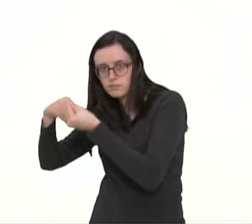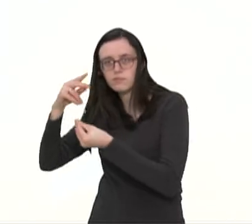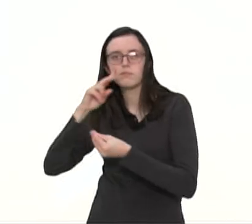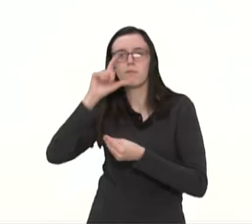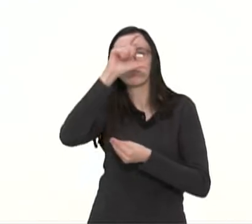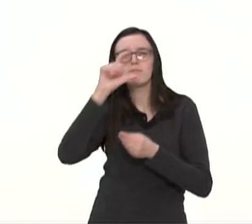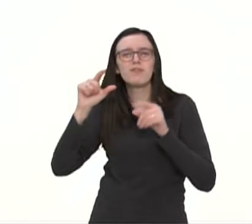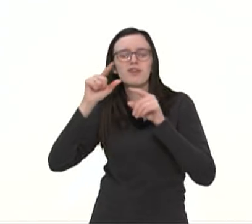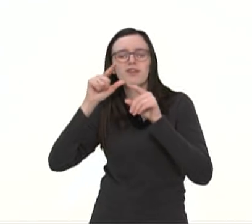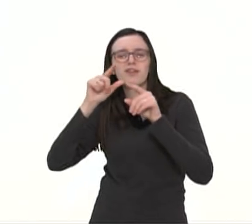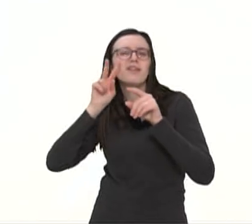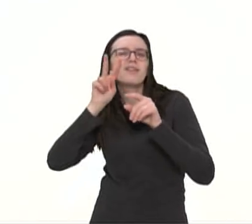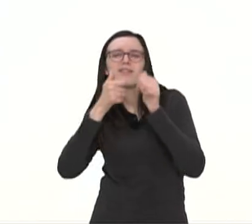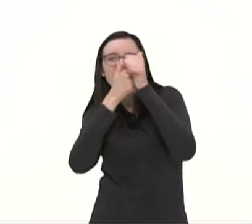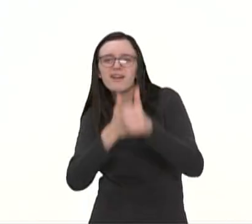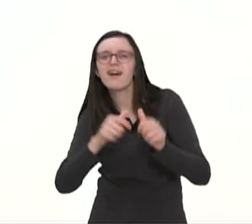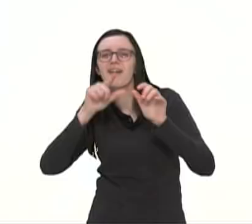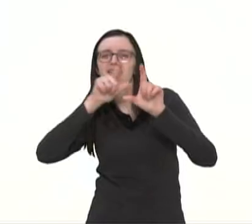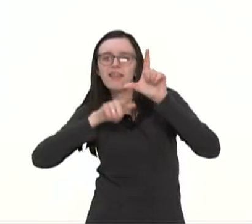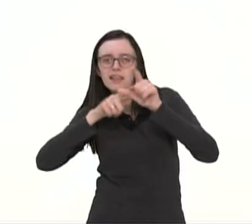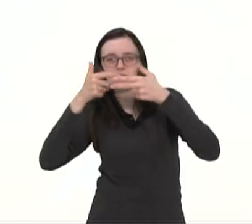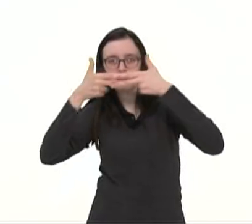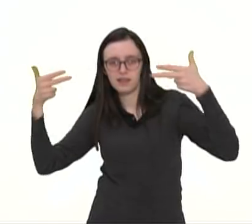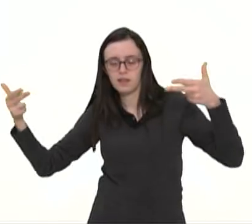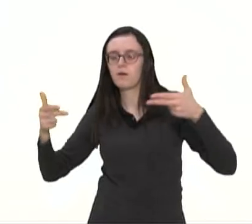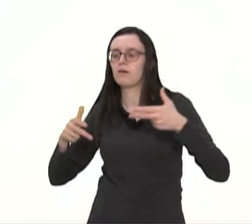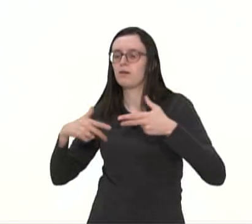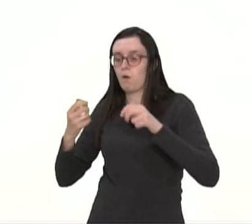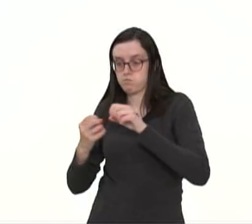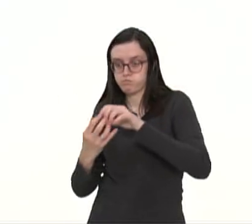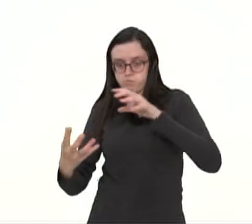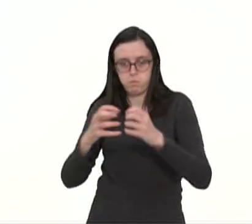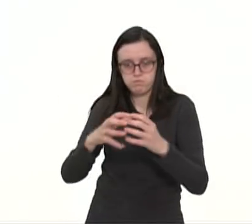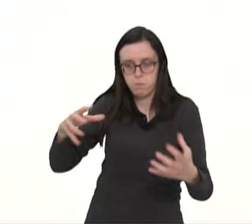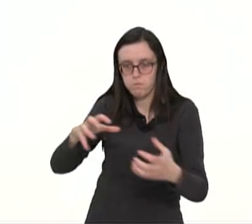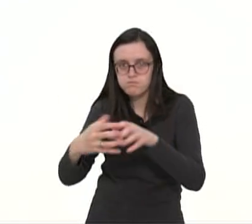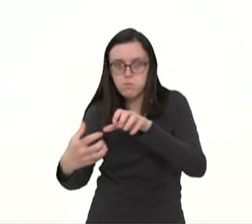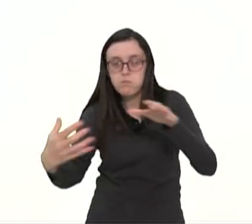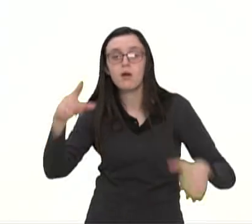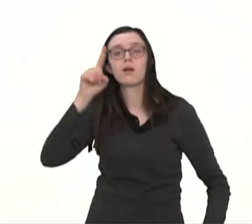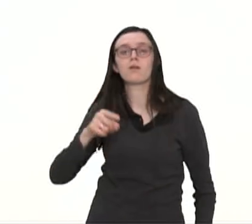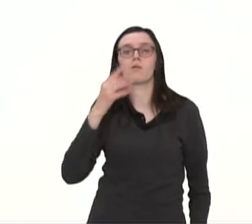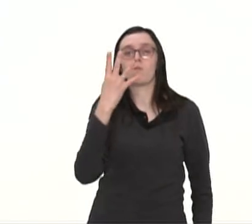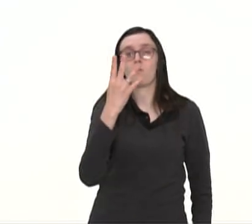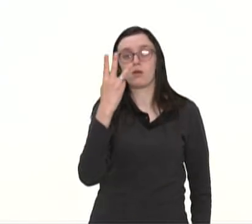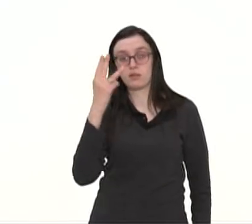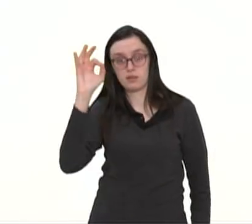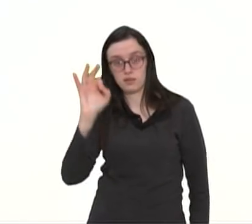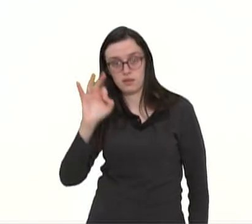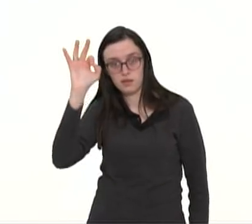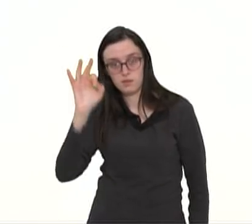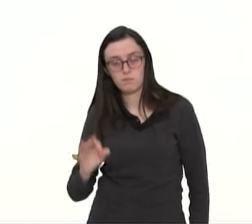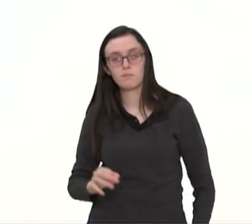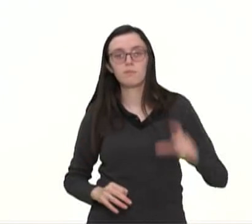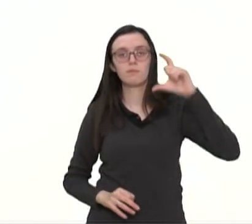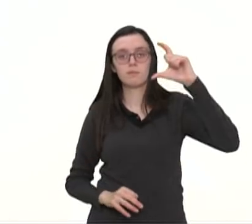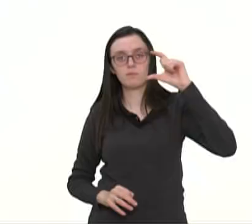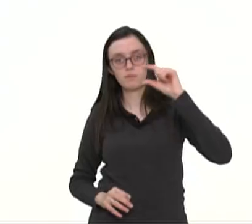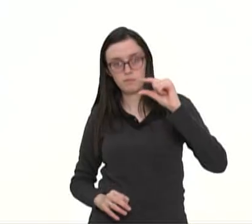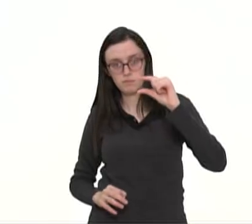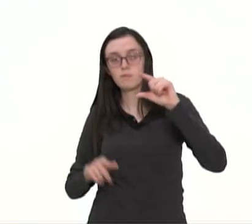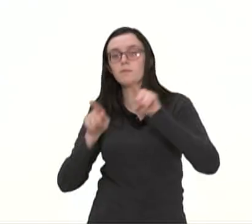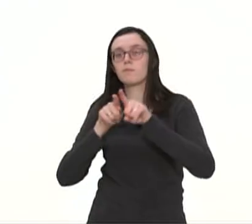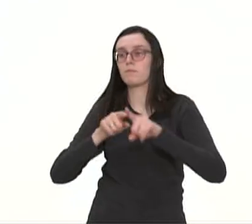azinho-azinho, cezão-cezão originou plantas adultas em proporção genotípica de 43% azão-azinho,